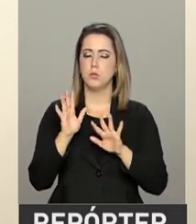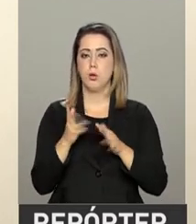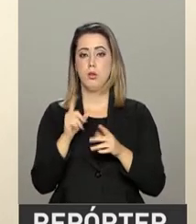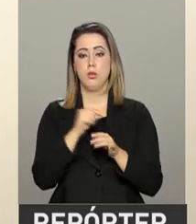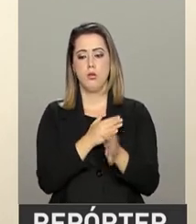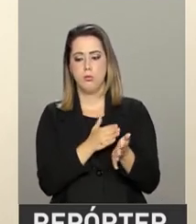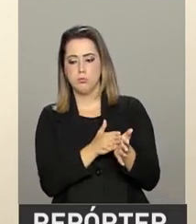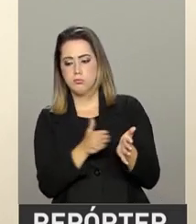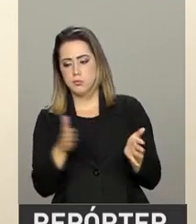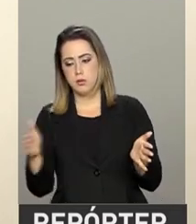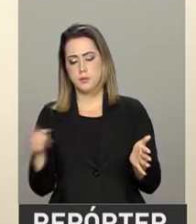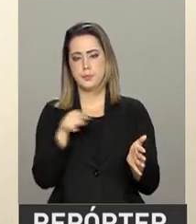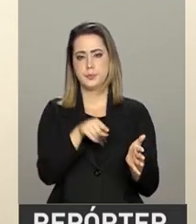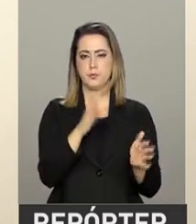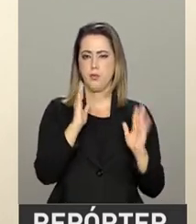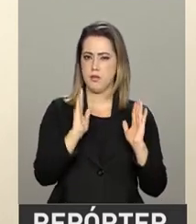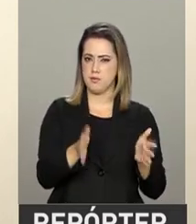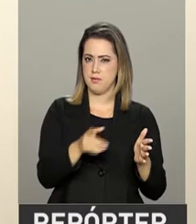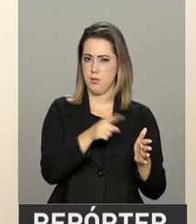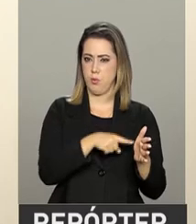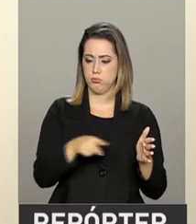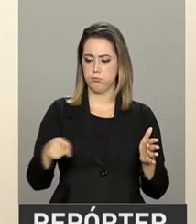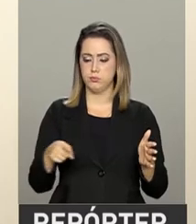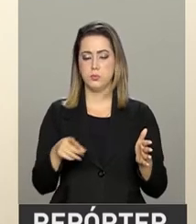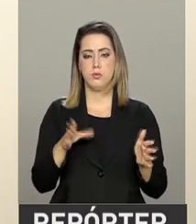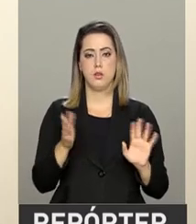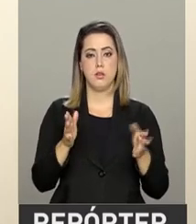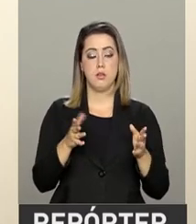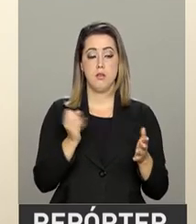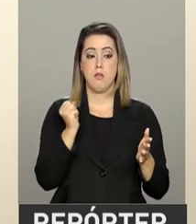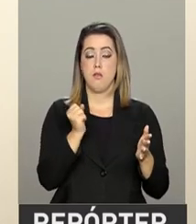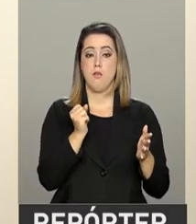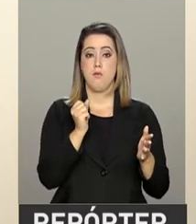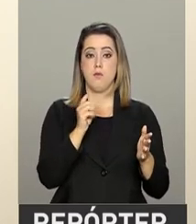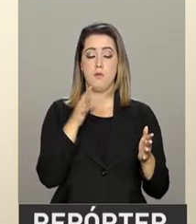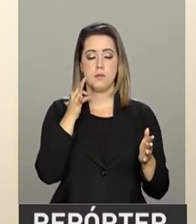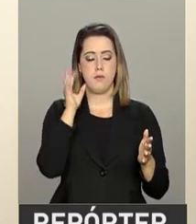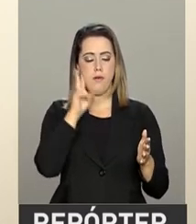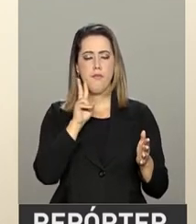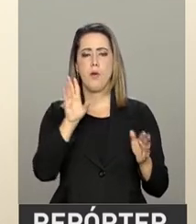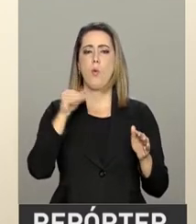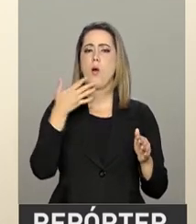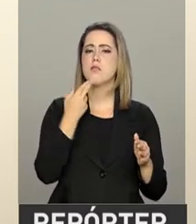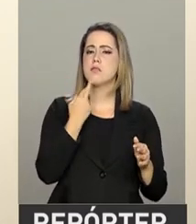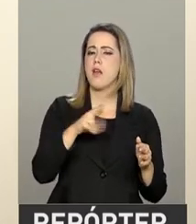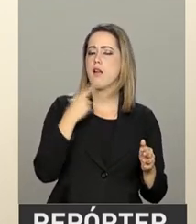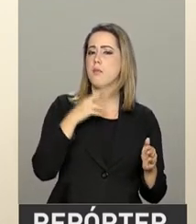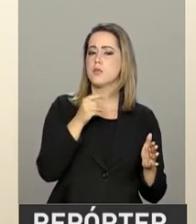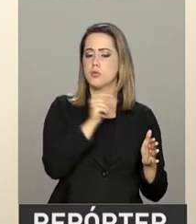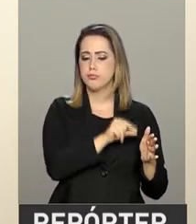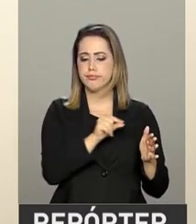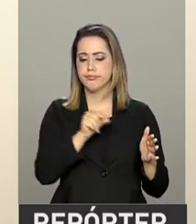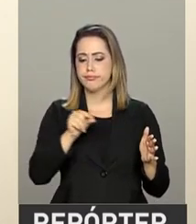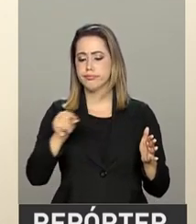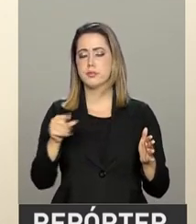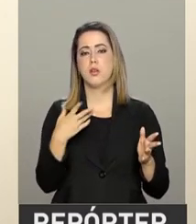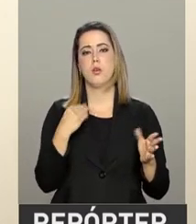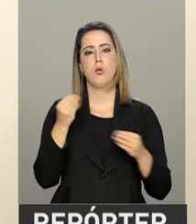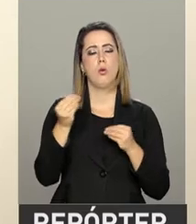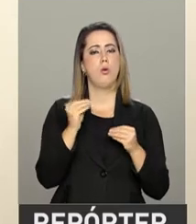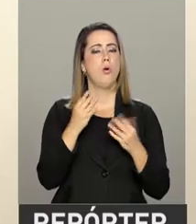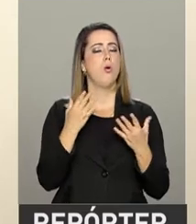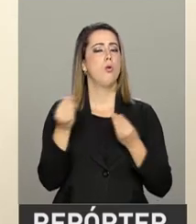esse a partida durante este ciclo vão ser registradas reclamações e verificadas quanto às reclamações